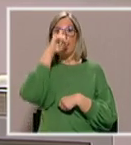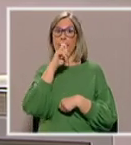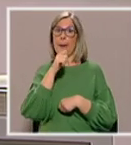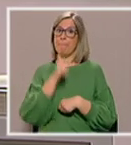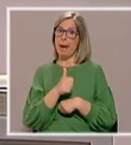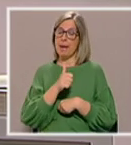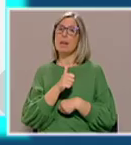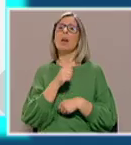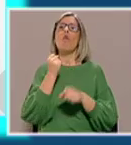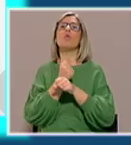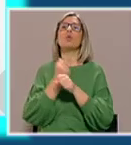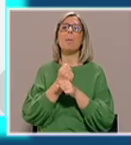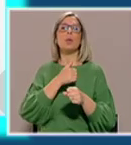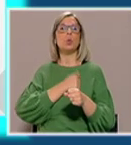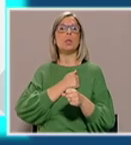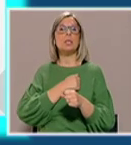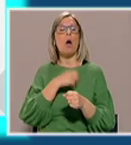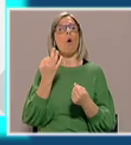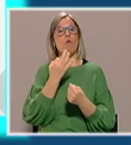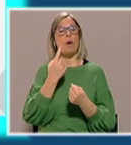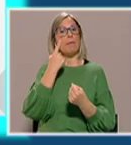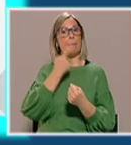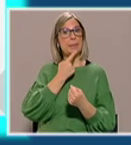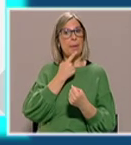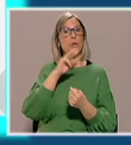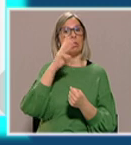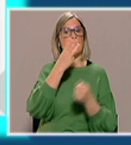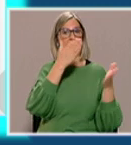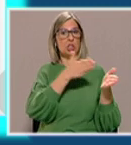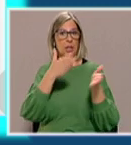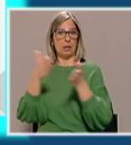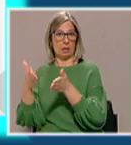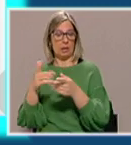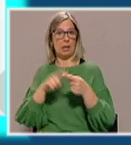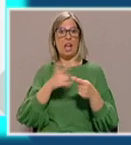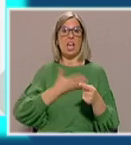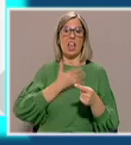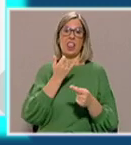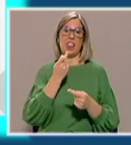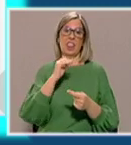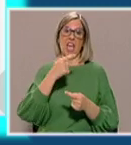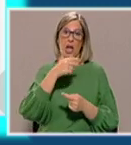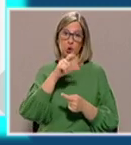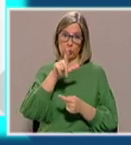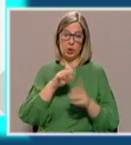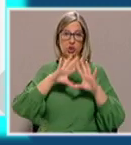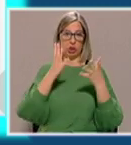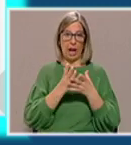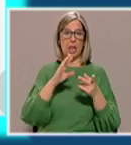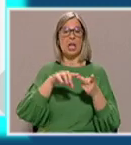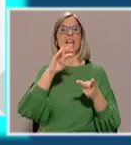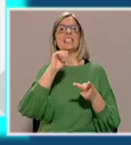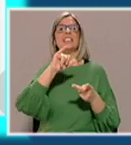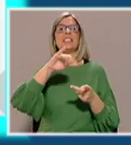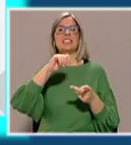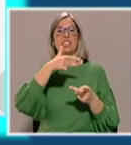coração. Vimos que existiam 3 etapas: a diástole geral, a sístole auricular e